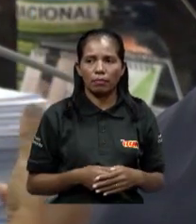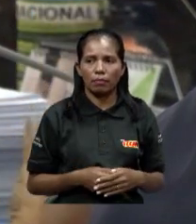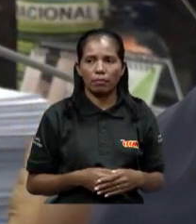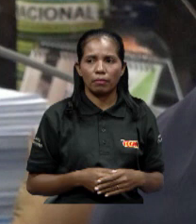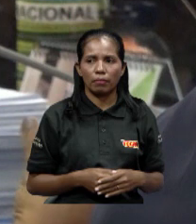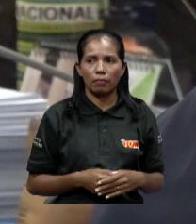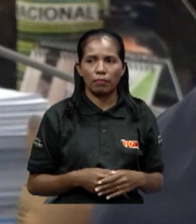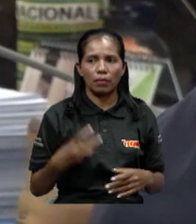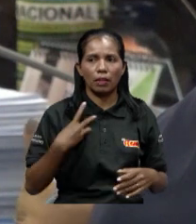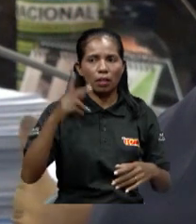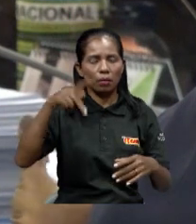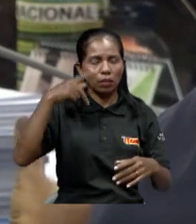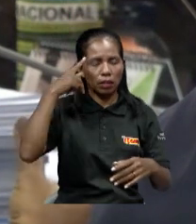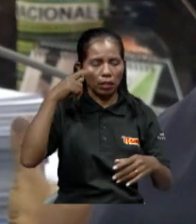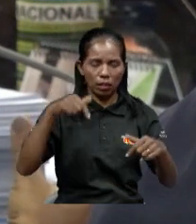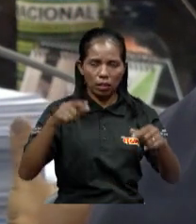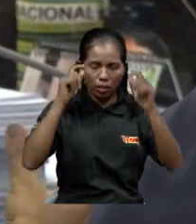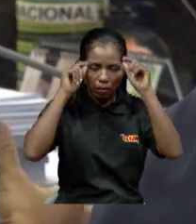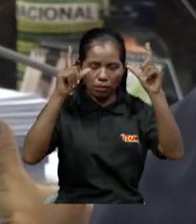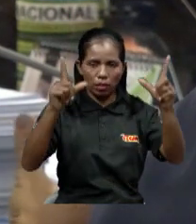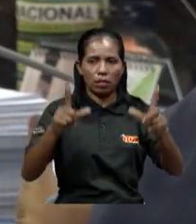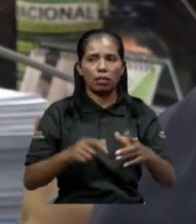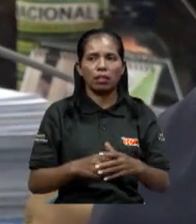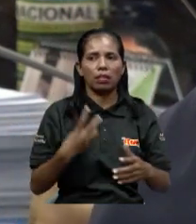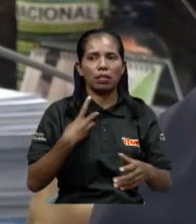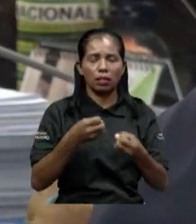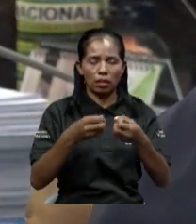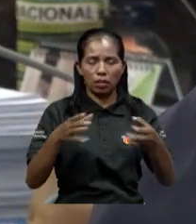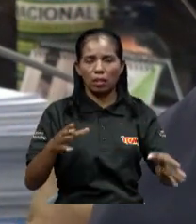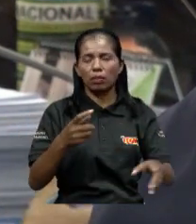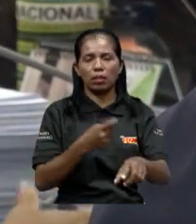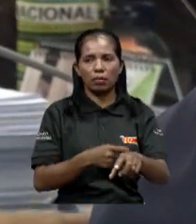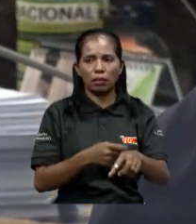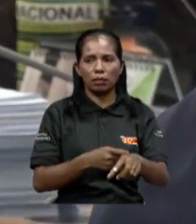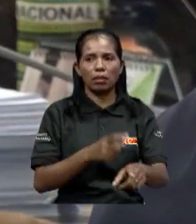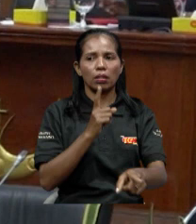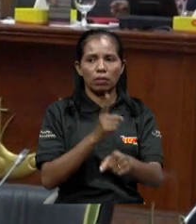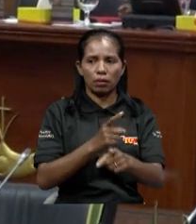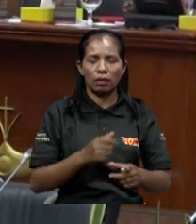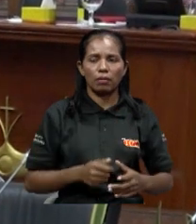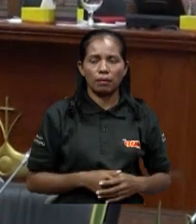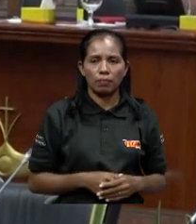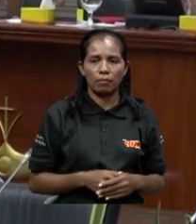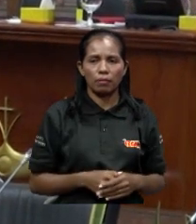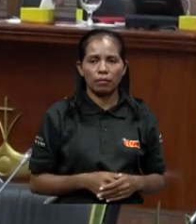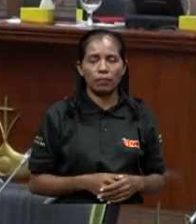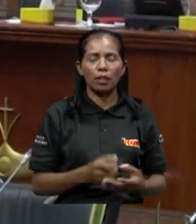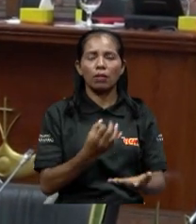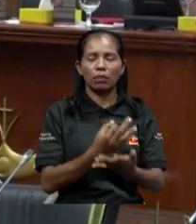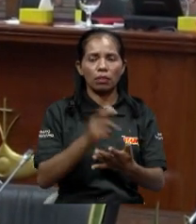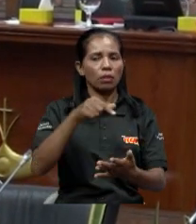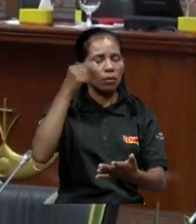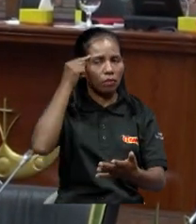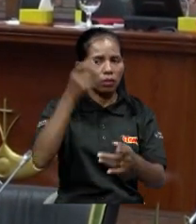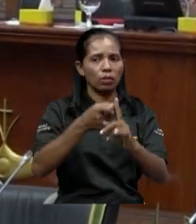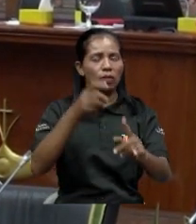nem assim tem política barato e Timor e tal política barato da né tu está lá com tempo para fazer nem me veio da nem a realidade também. Orçamento nebe governo li